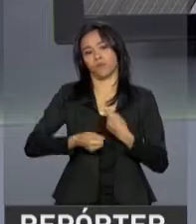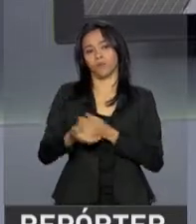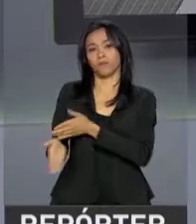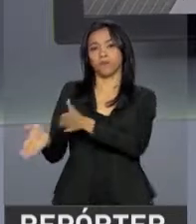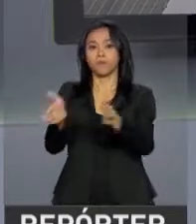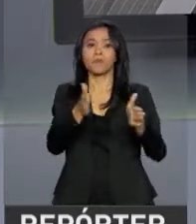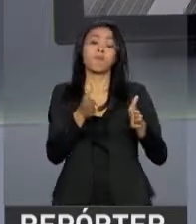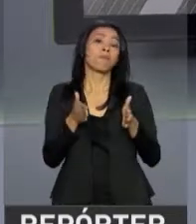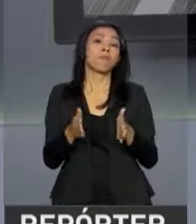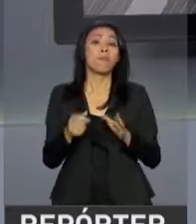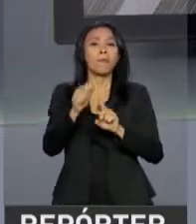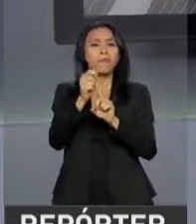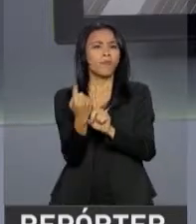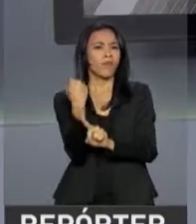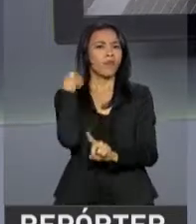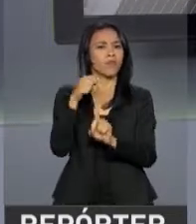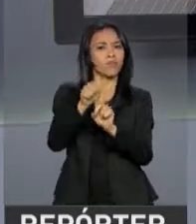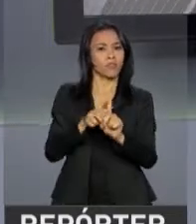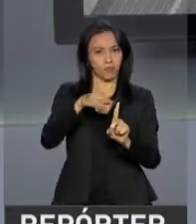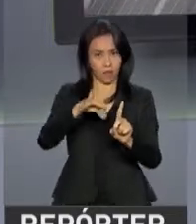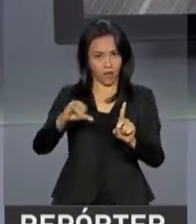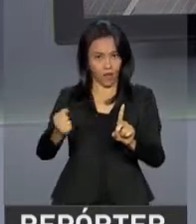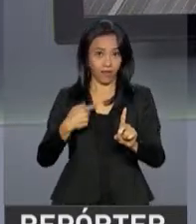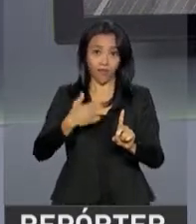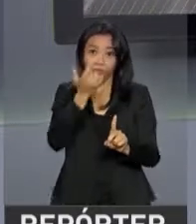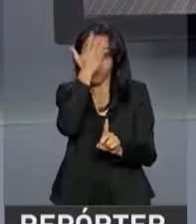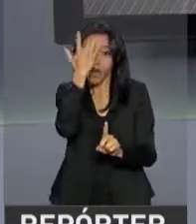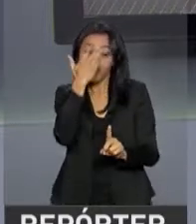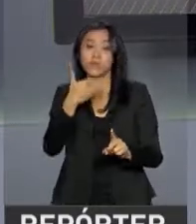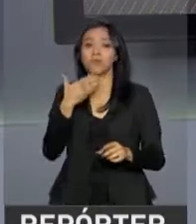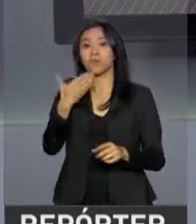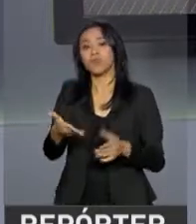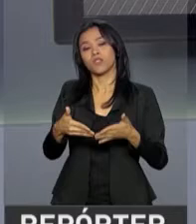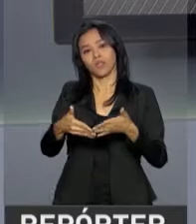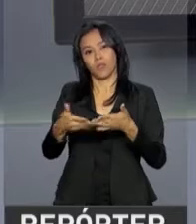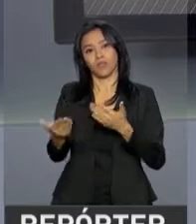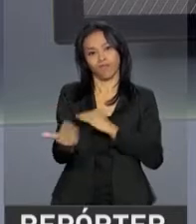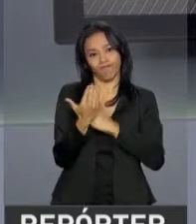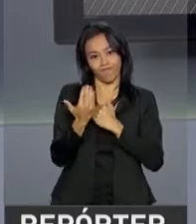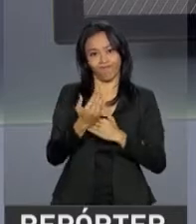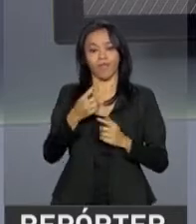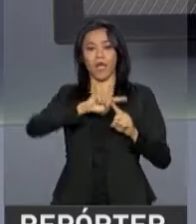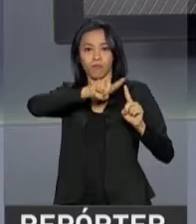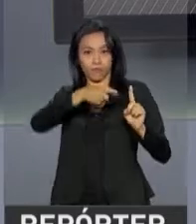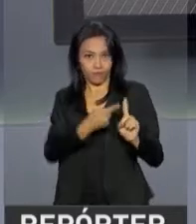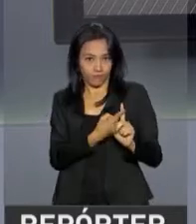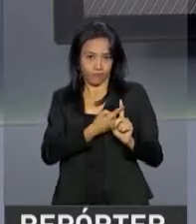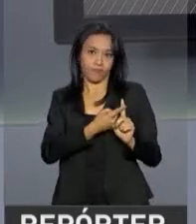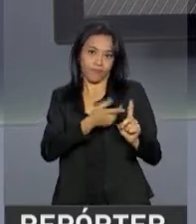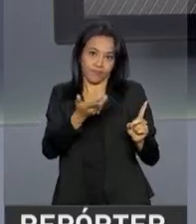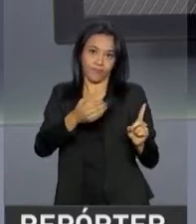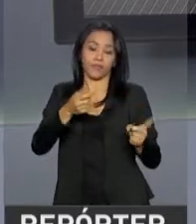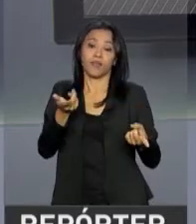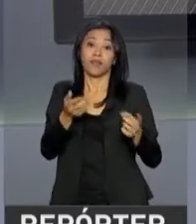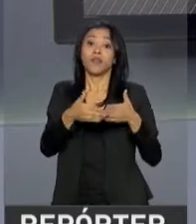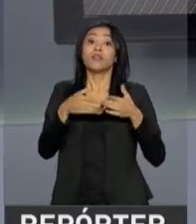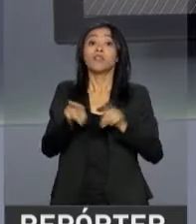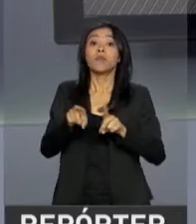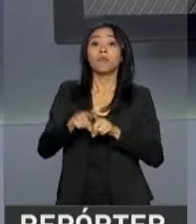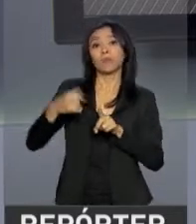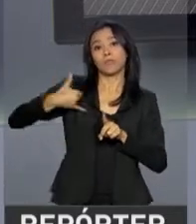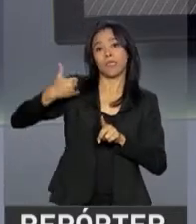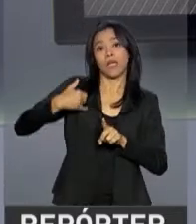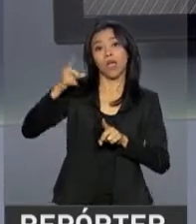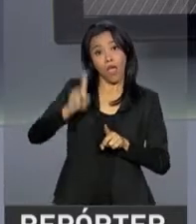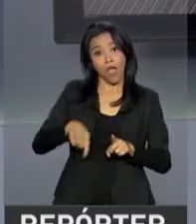maio está mais fácil solicitar os benefícios de salário maternidade e aposentadoria por idade é que o inss conta